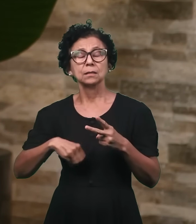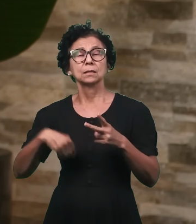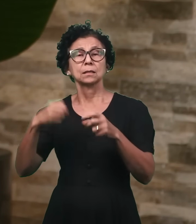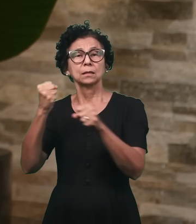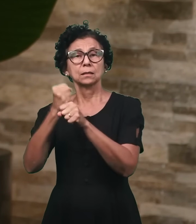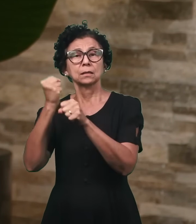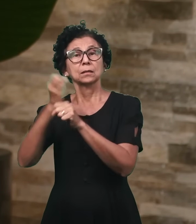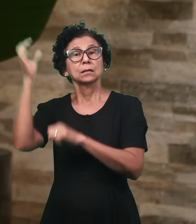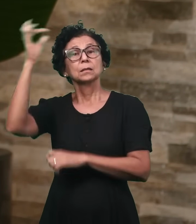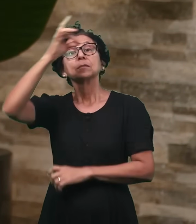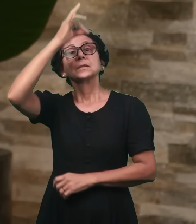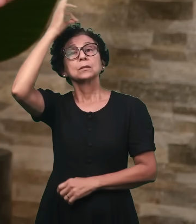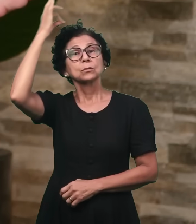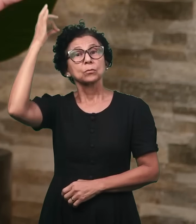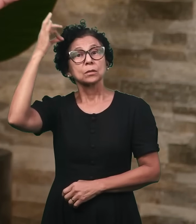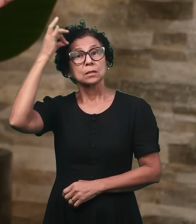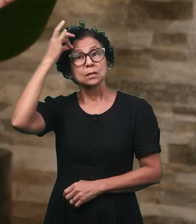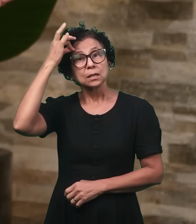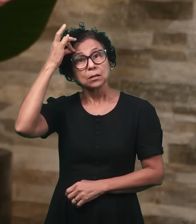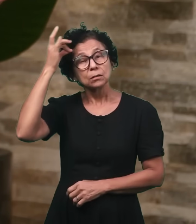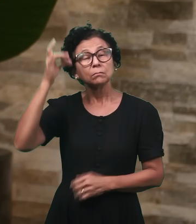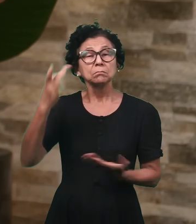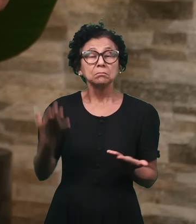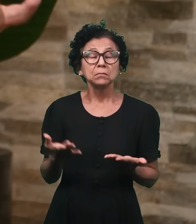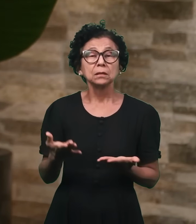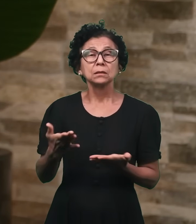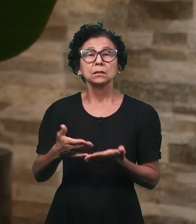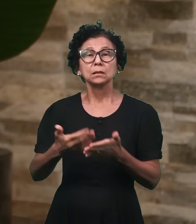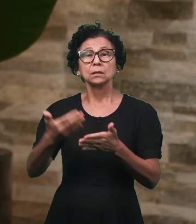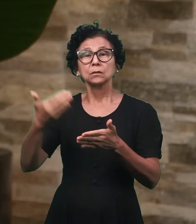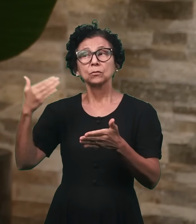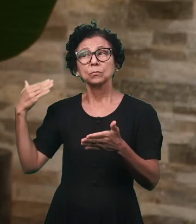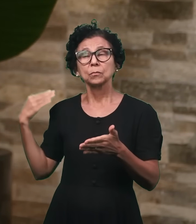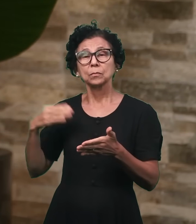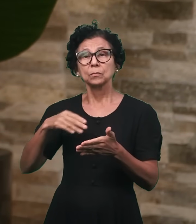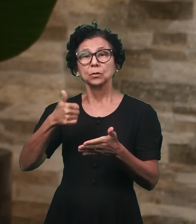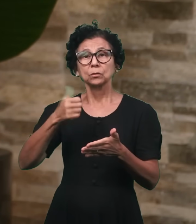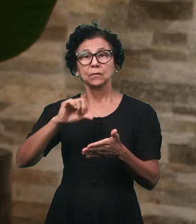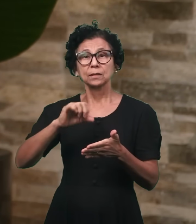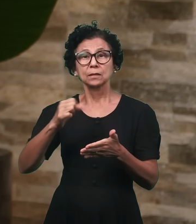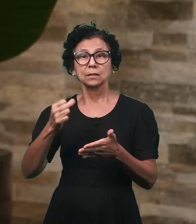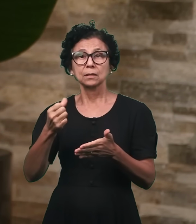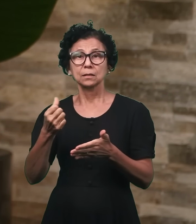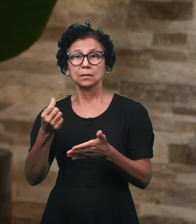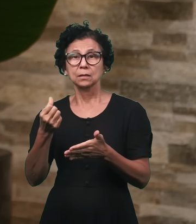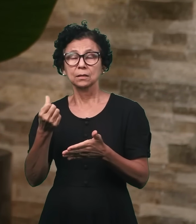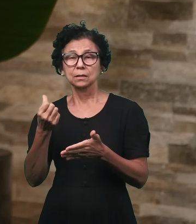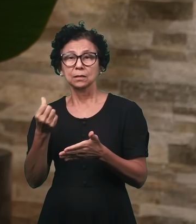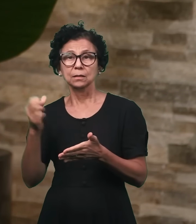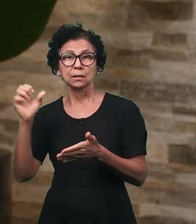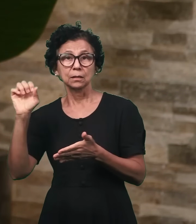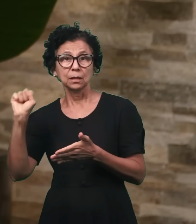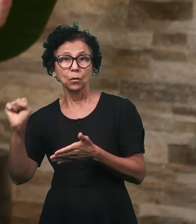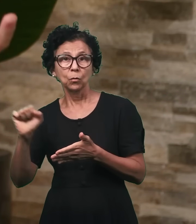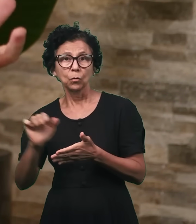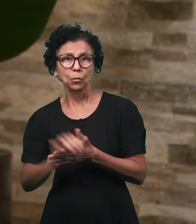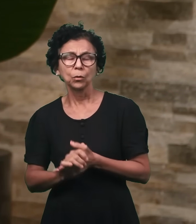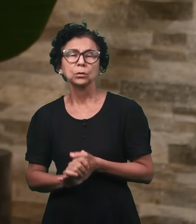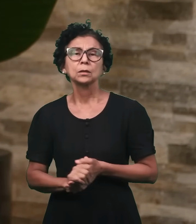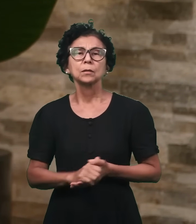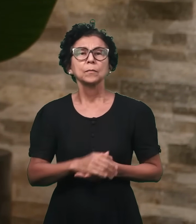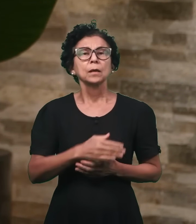tem nos dado em 1968, e o meu bisavô veio em 1973. Meu bisavô,